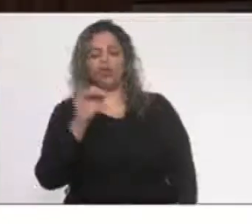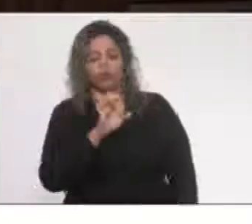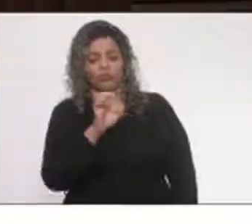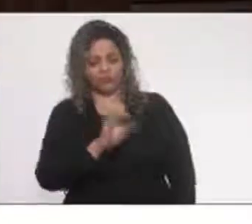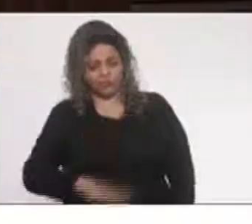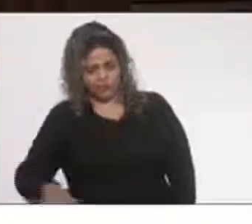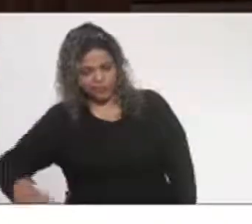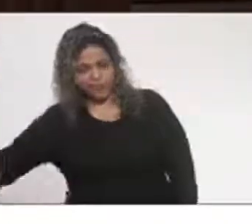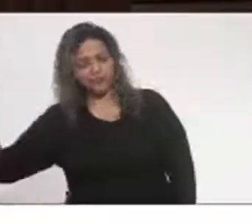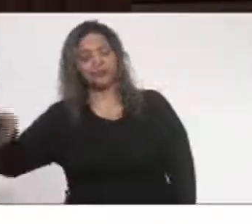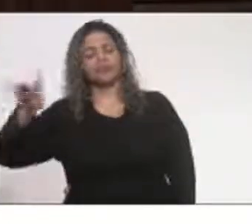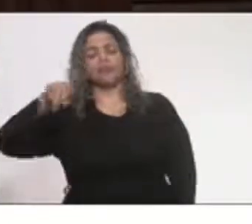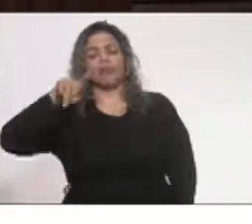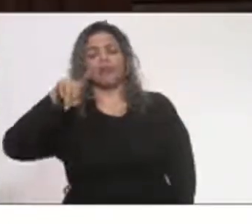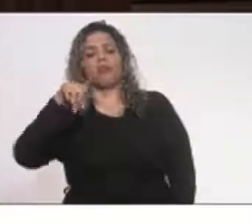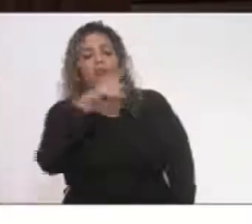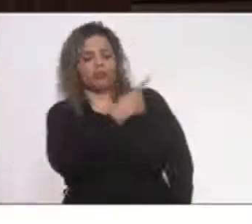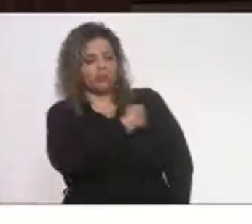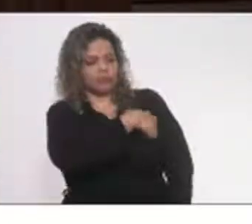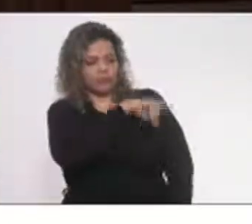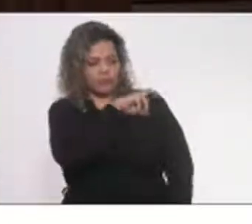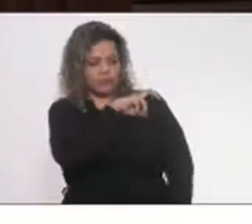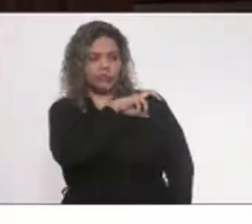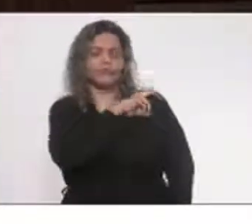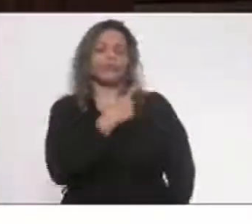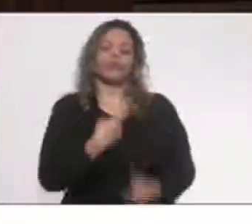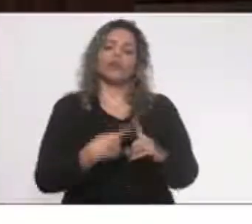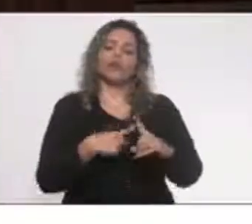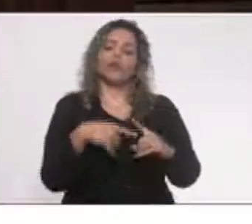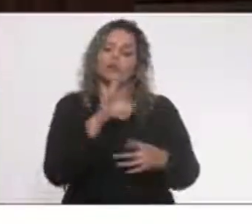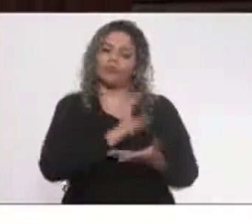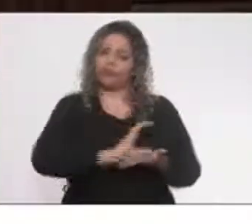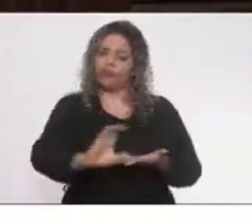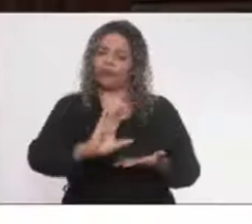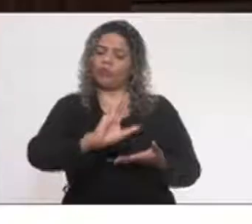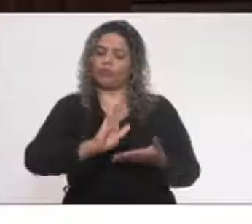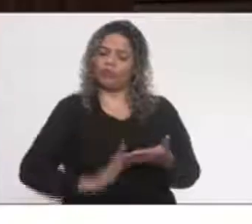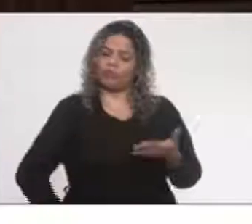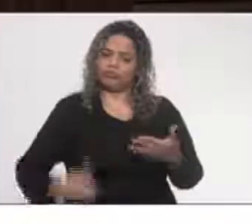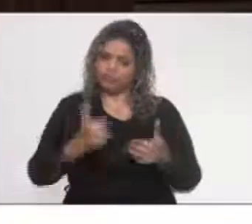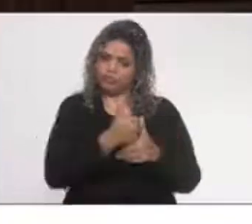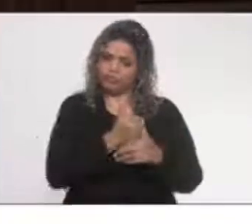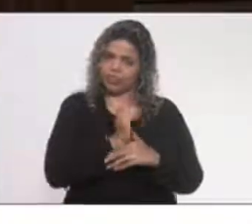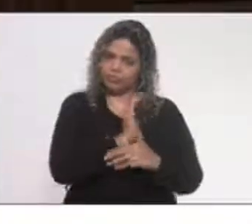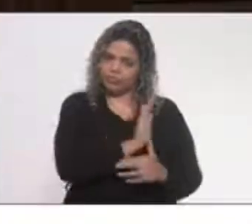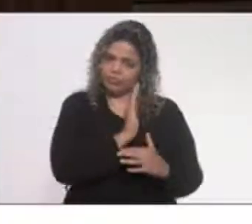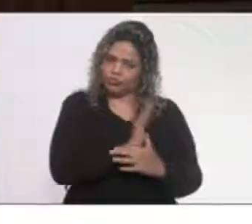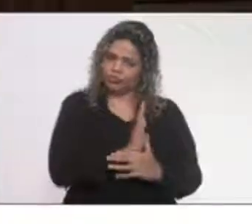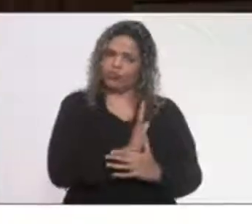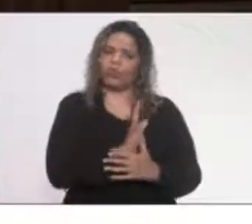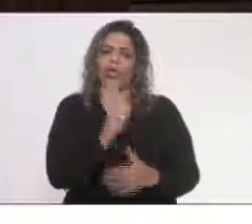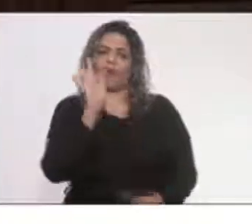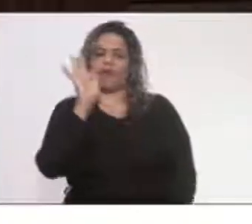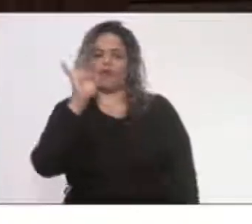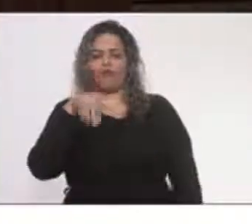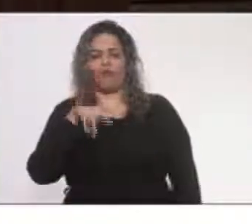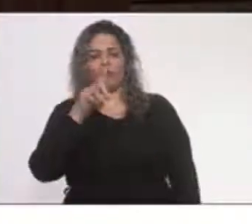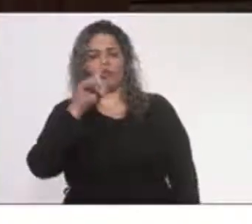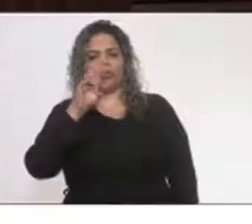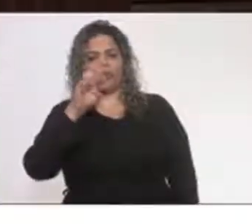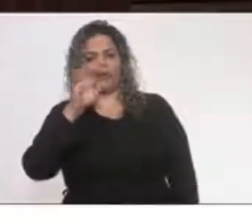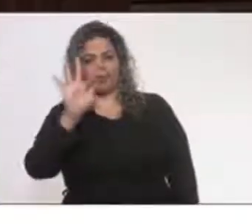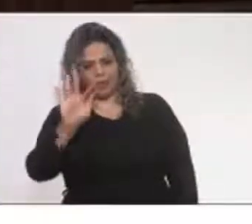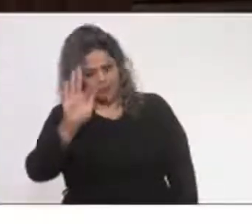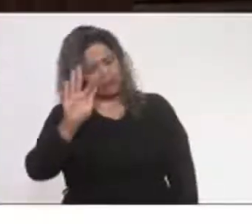ensino fundamental sem um fundo suplementar, como é o Fundeb, como foi o